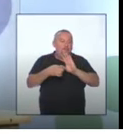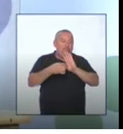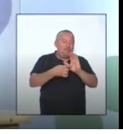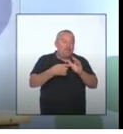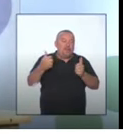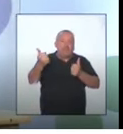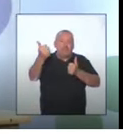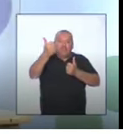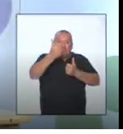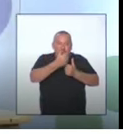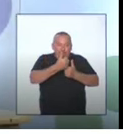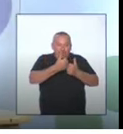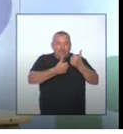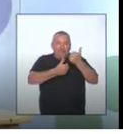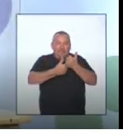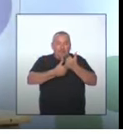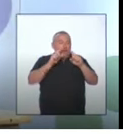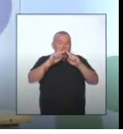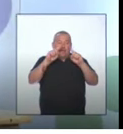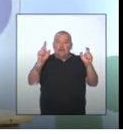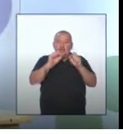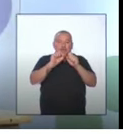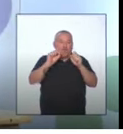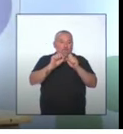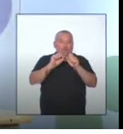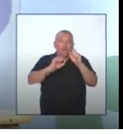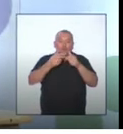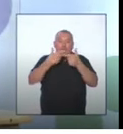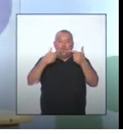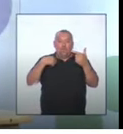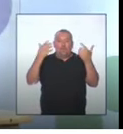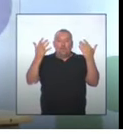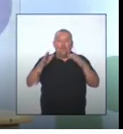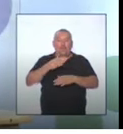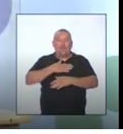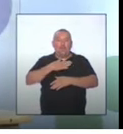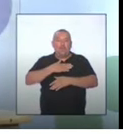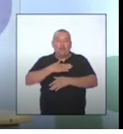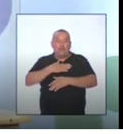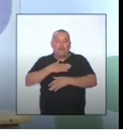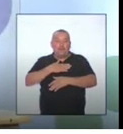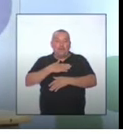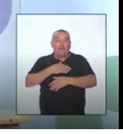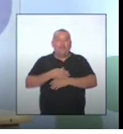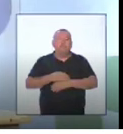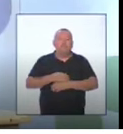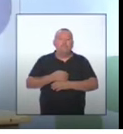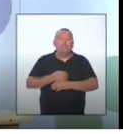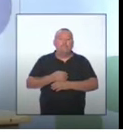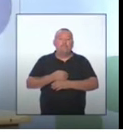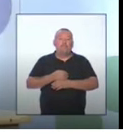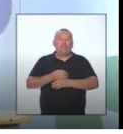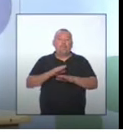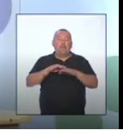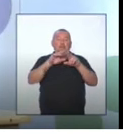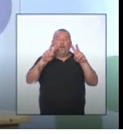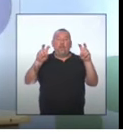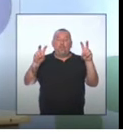do outro e não promover o que nós não queremos para nós, não realizar com o outro. São